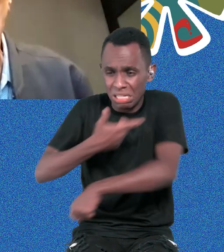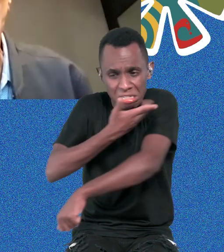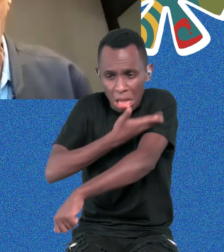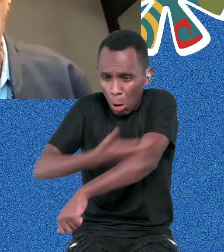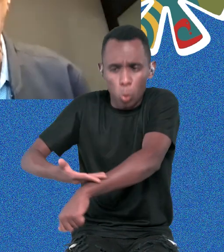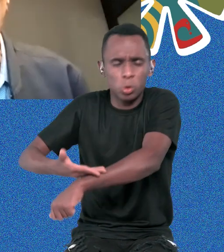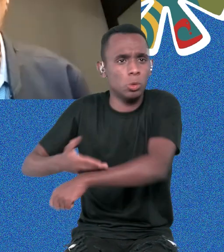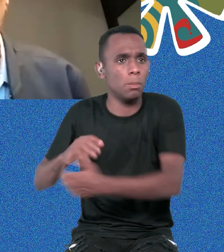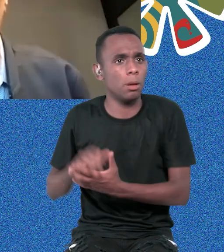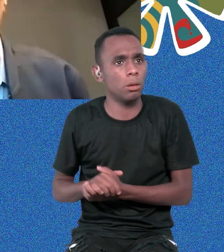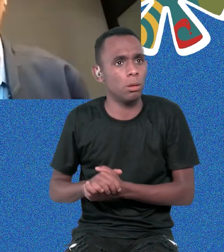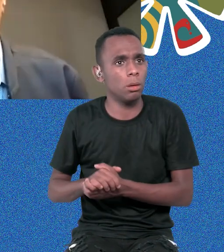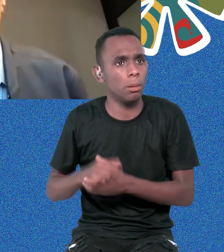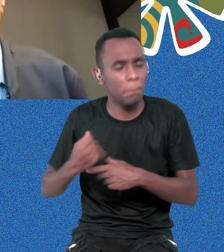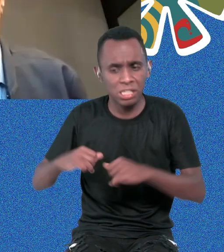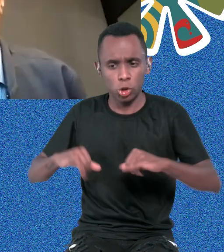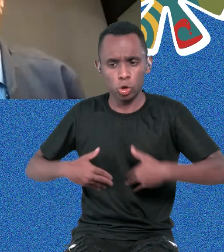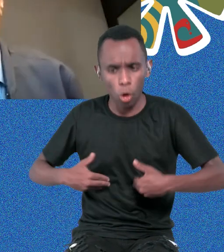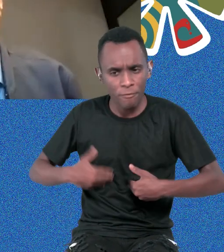que se acostumar.